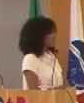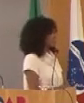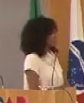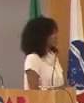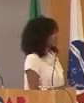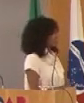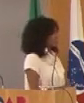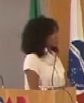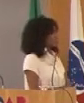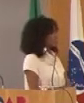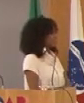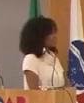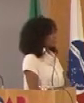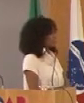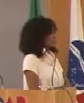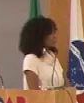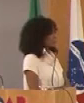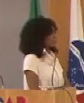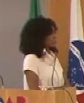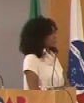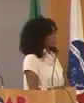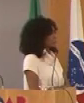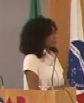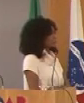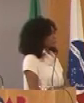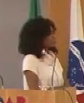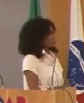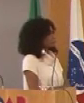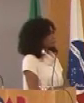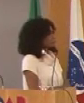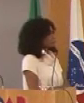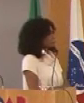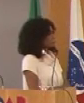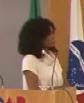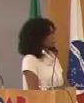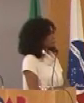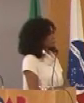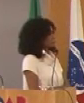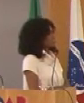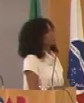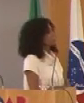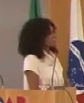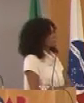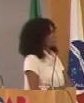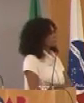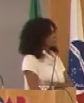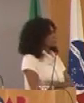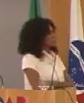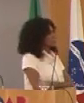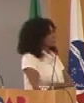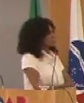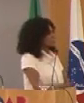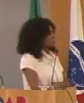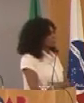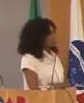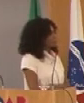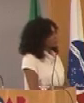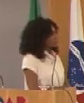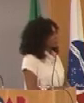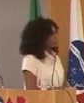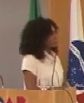pormenor, eu gostaria de sublinhar as violências contra as lideranças indígenas. Esse ano,